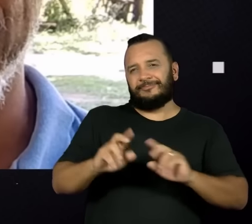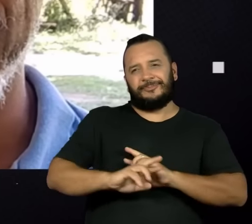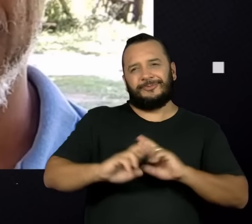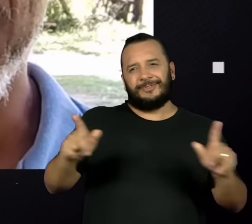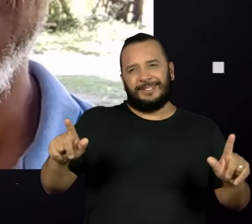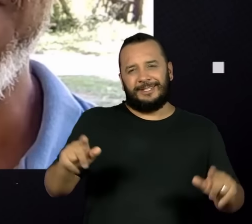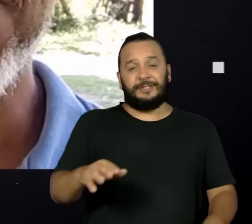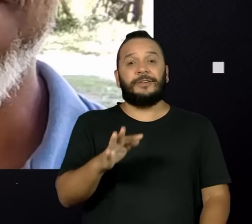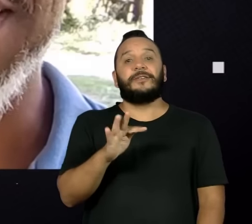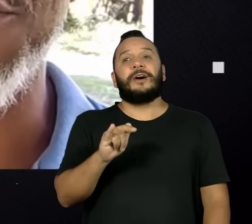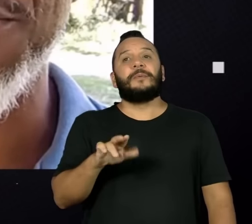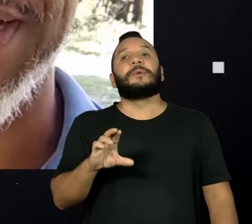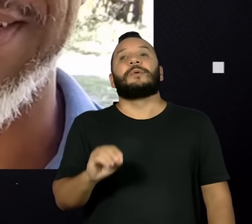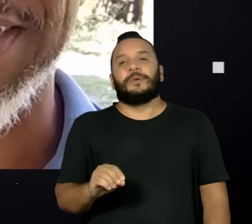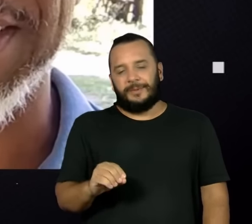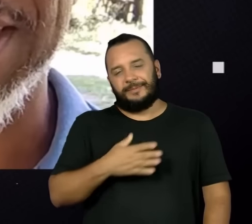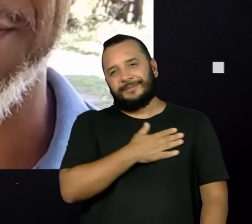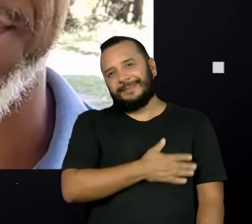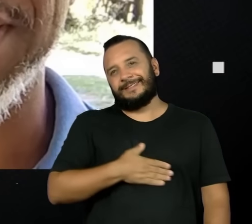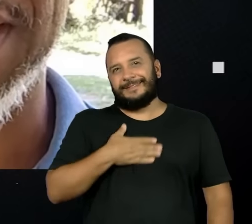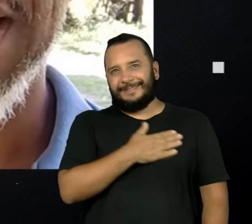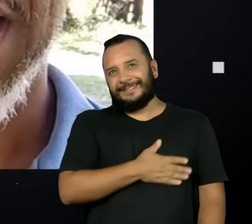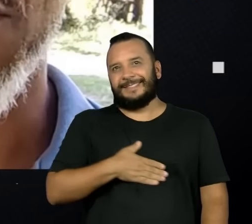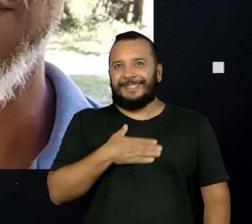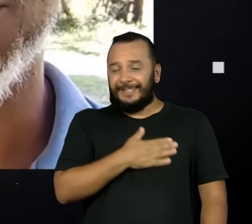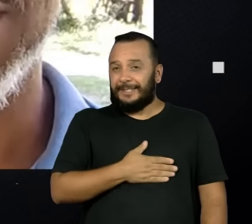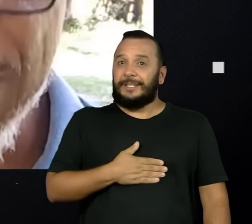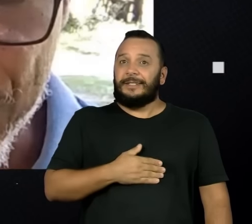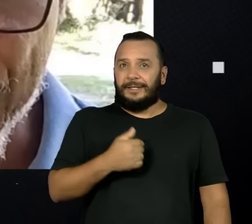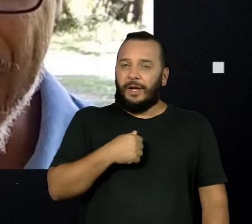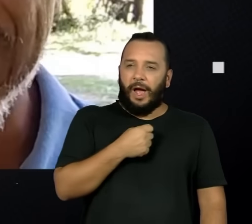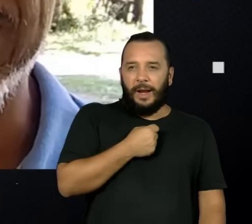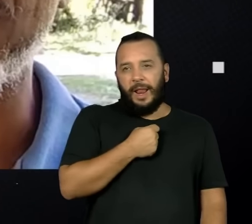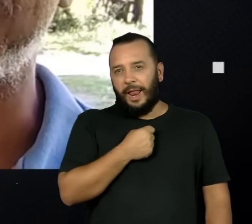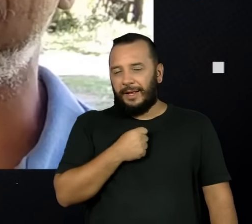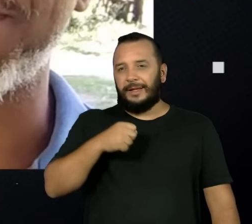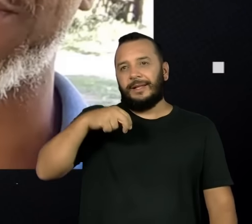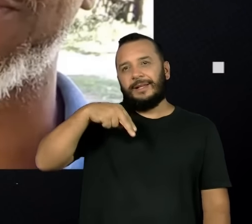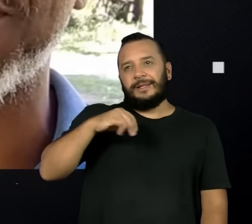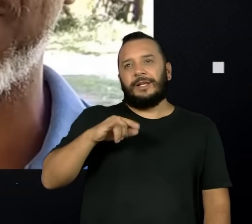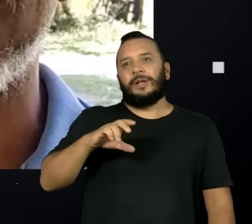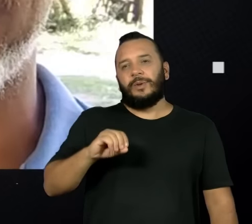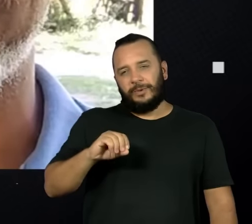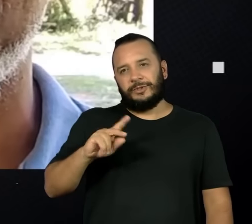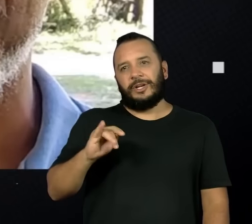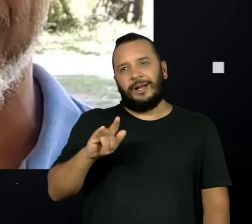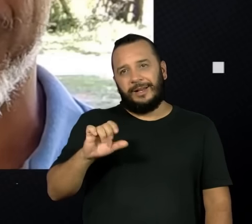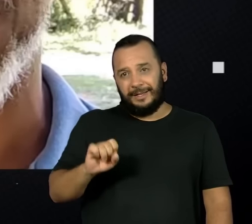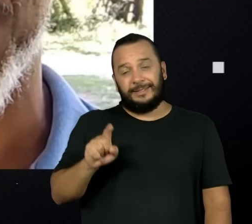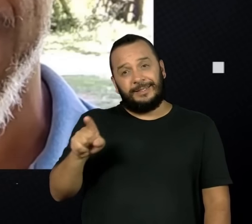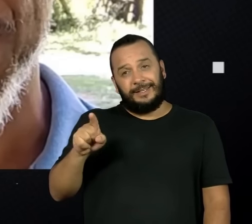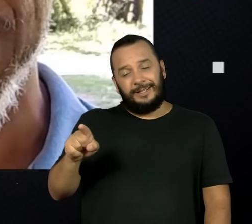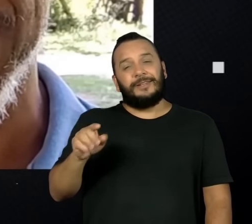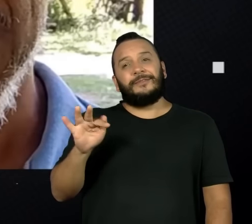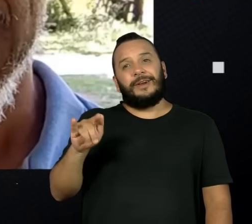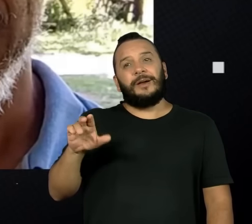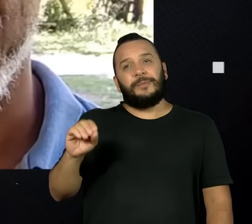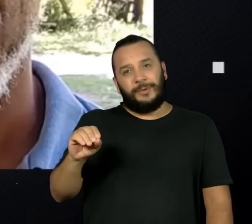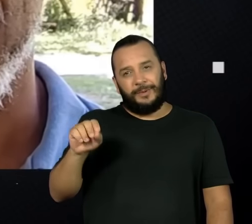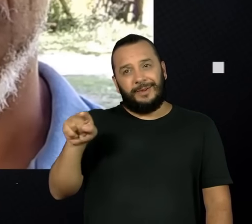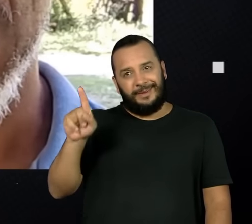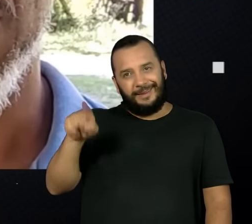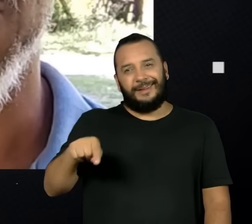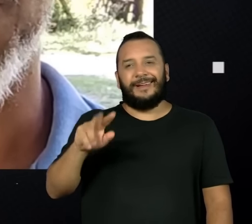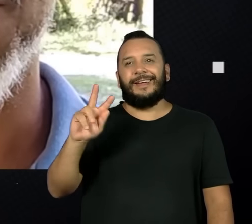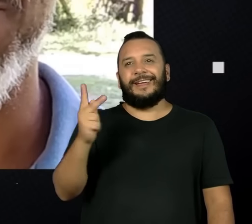Fábio Assunção imenso prazer ter dado vida ao cantor Nilo Chagas enquanto Fábio Assunção brilhava como Erivelto Martins